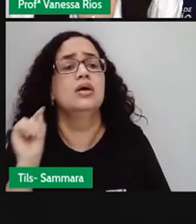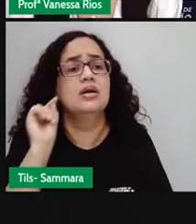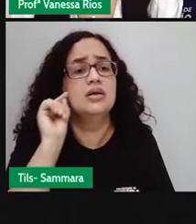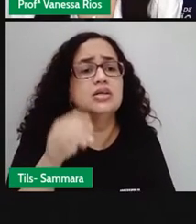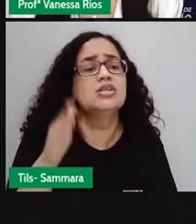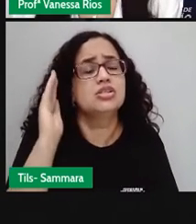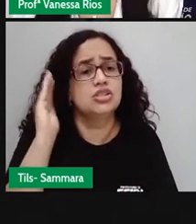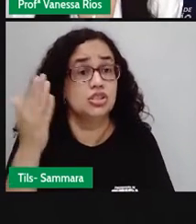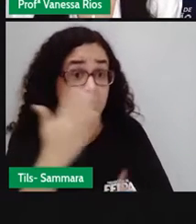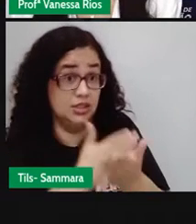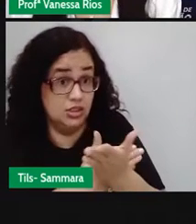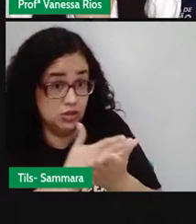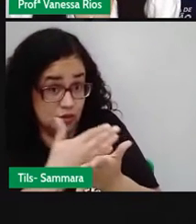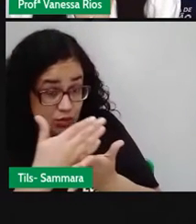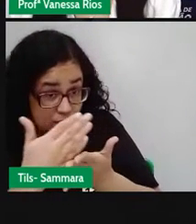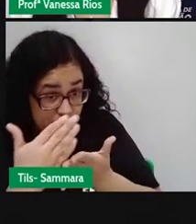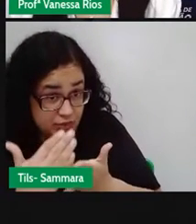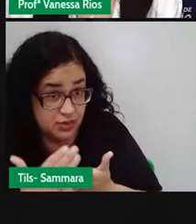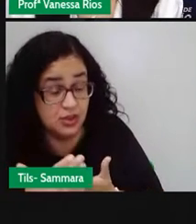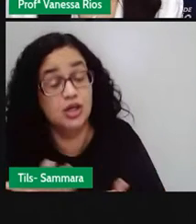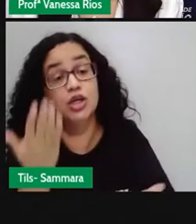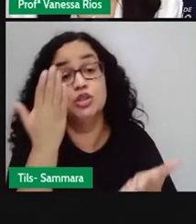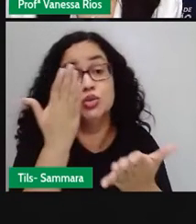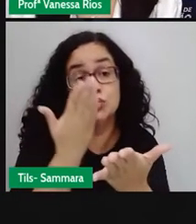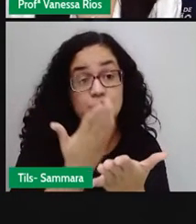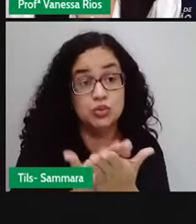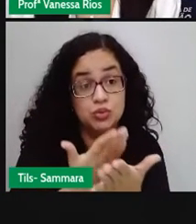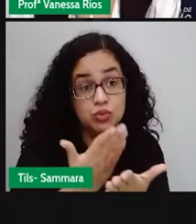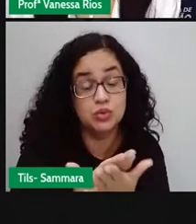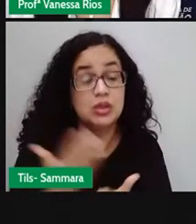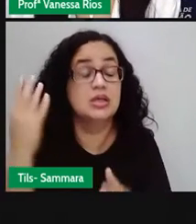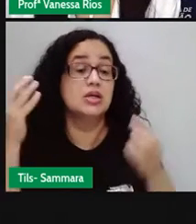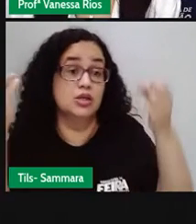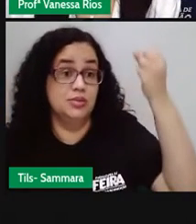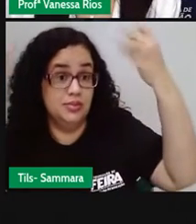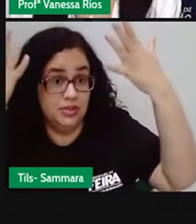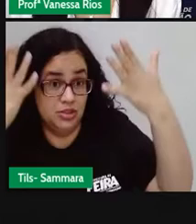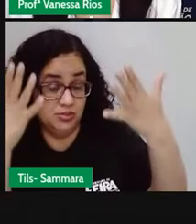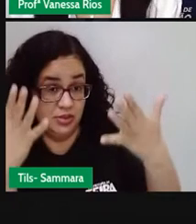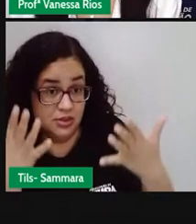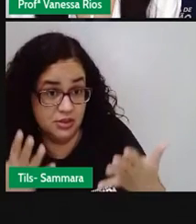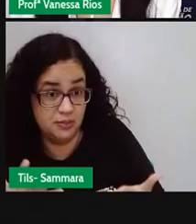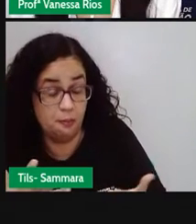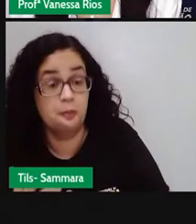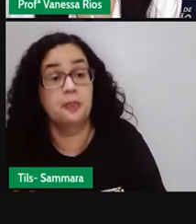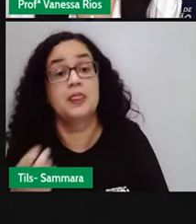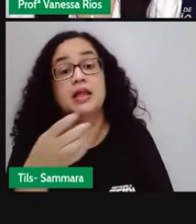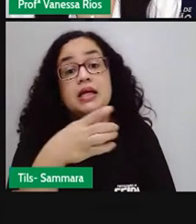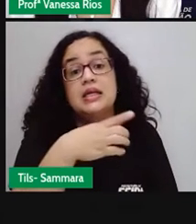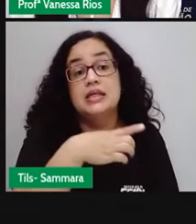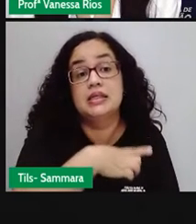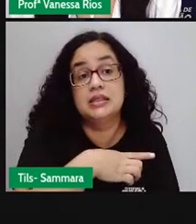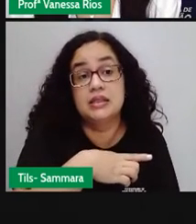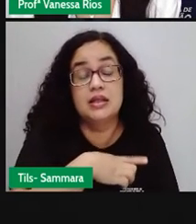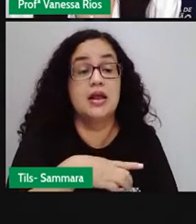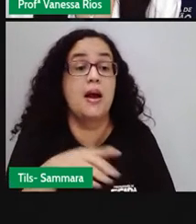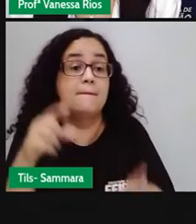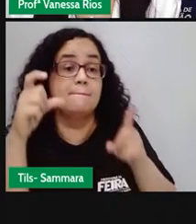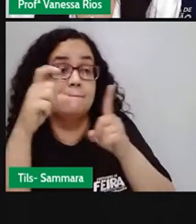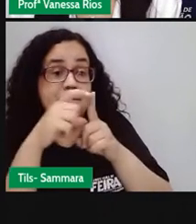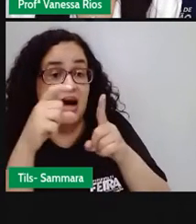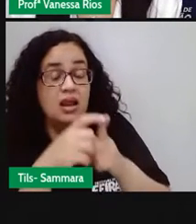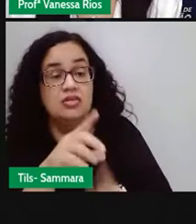A gente já iniciou aí, não é? Alguns estudos, algumas explicações que envolvem, né, essa palavra